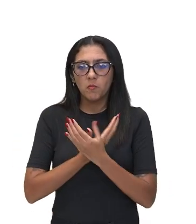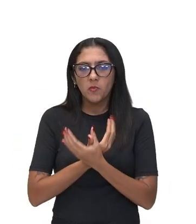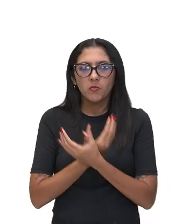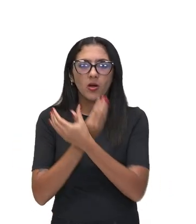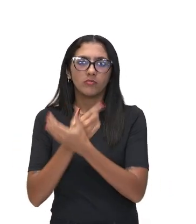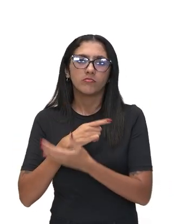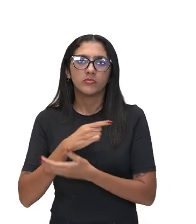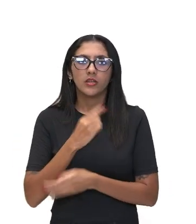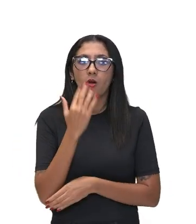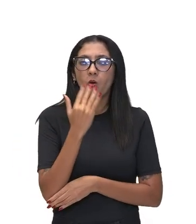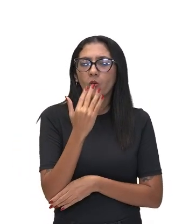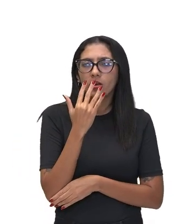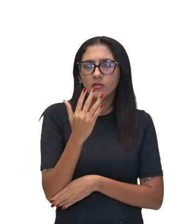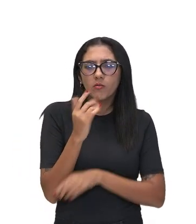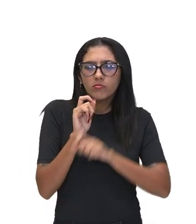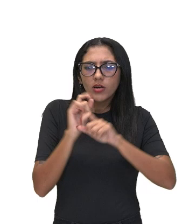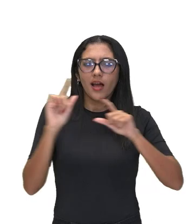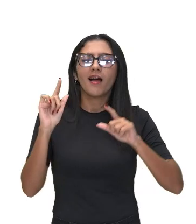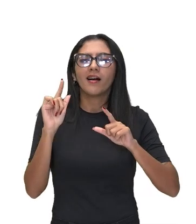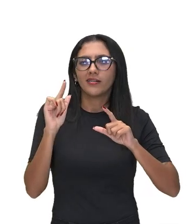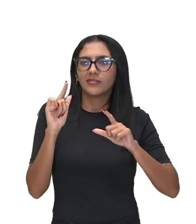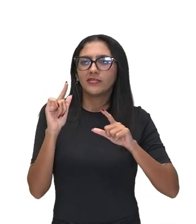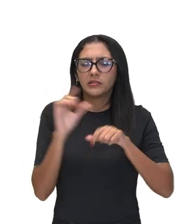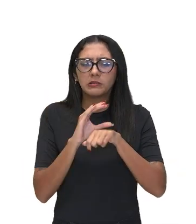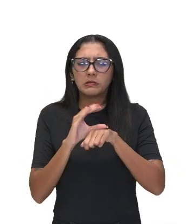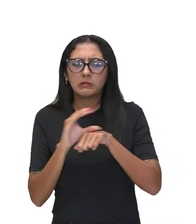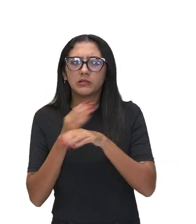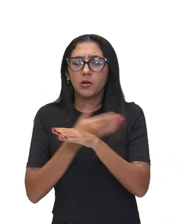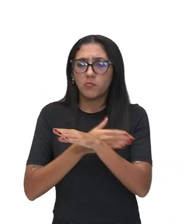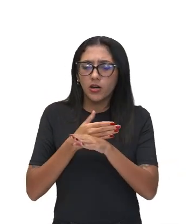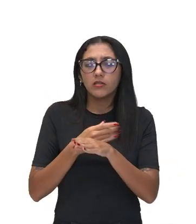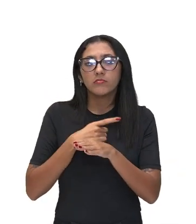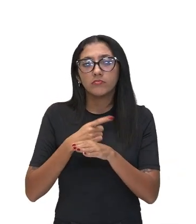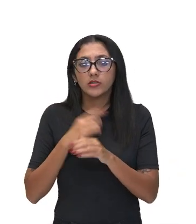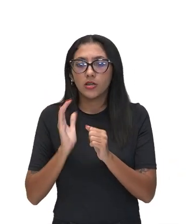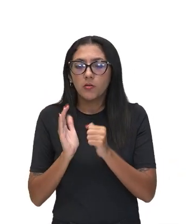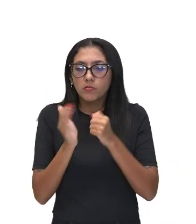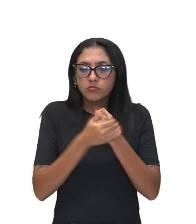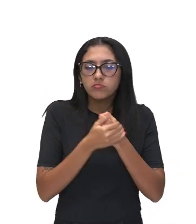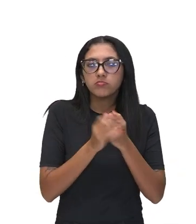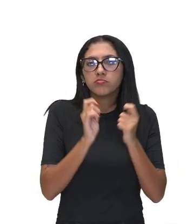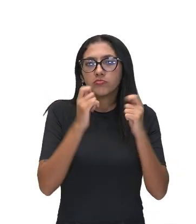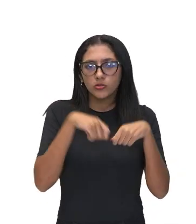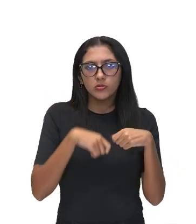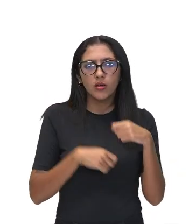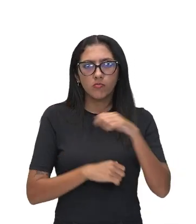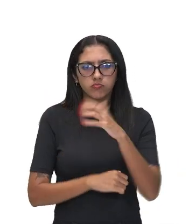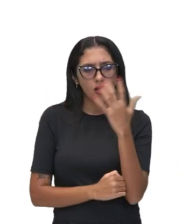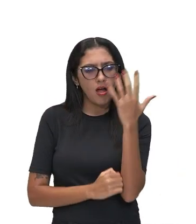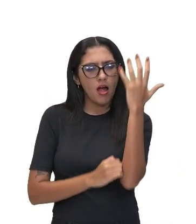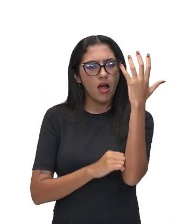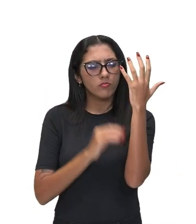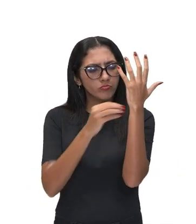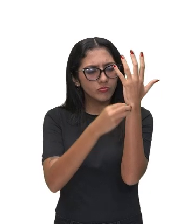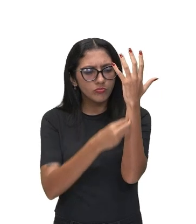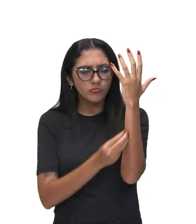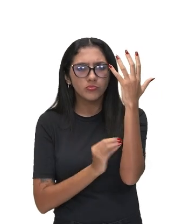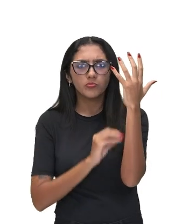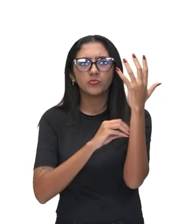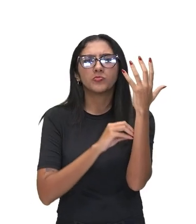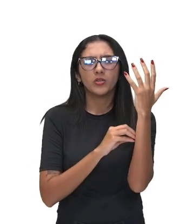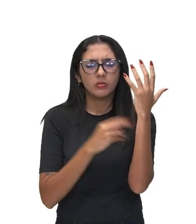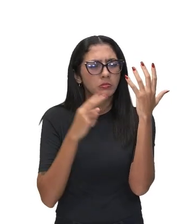apresentava coloração clara, o que as ajudava a se camuflar em troncos de árvores cobertos por líquens claros, de